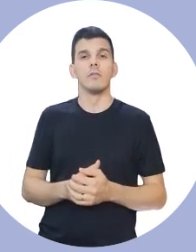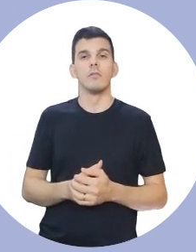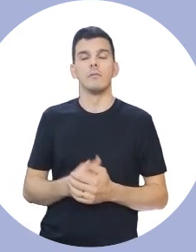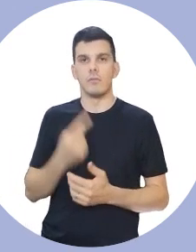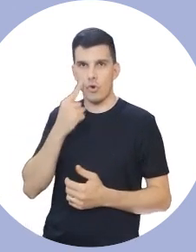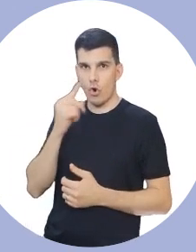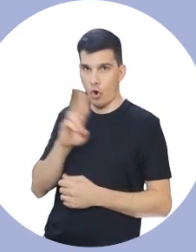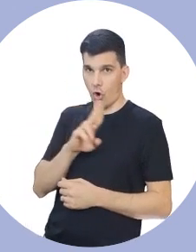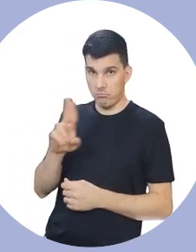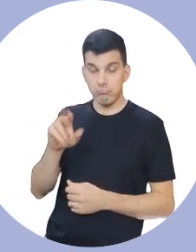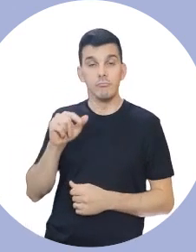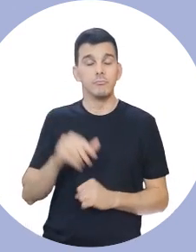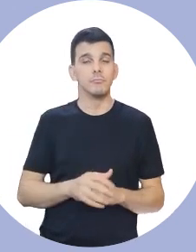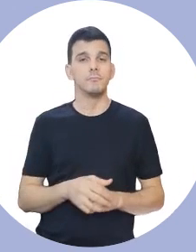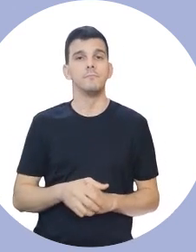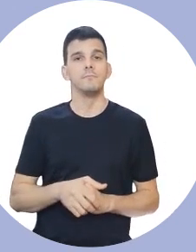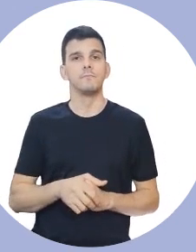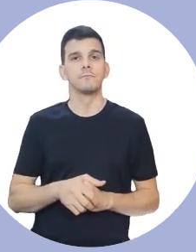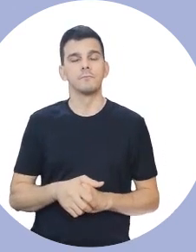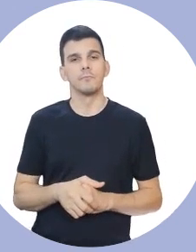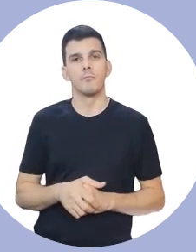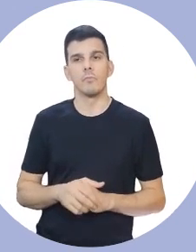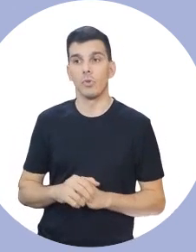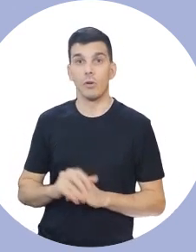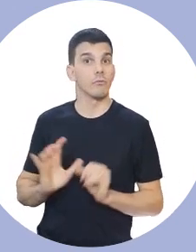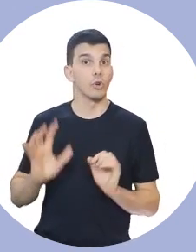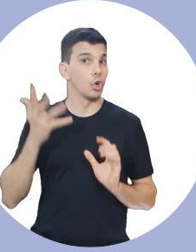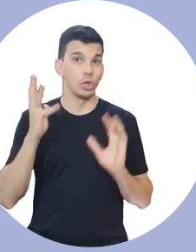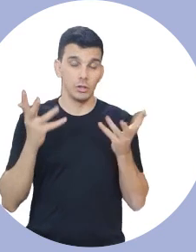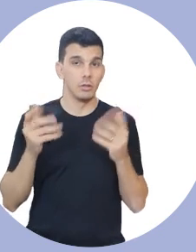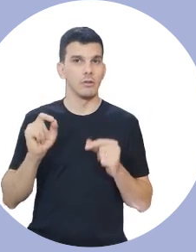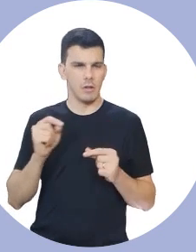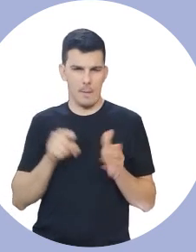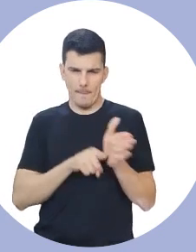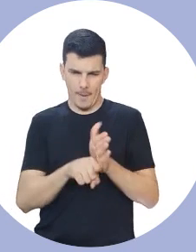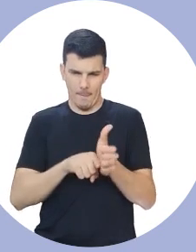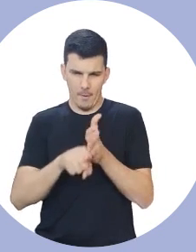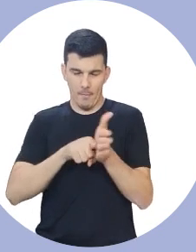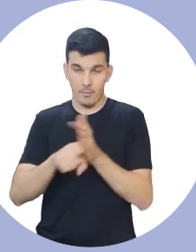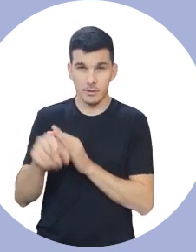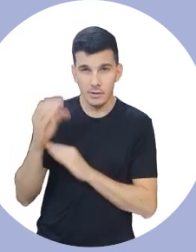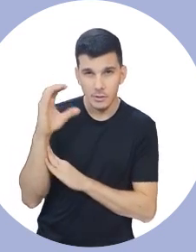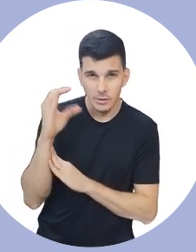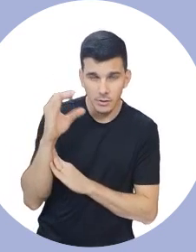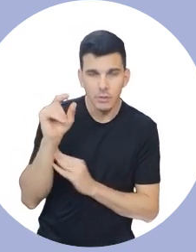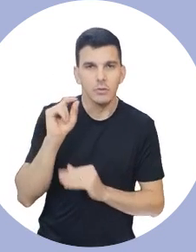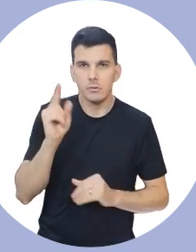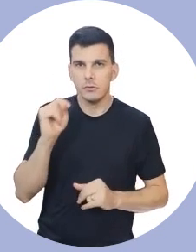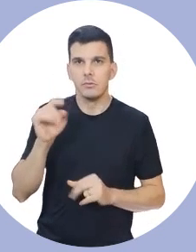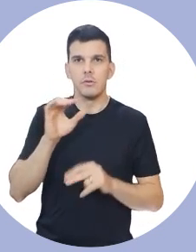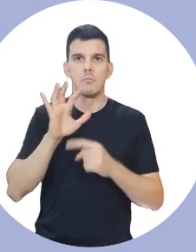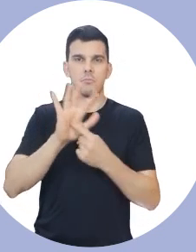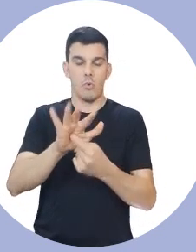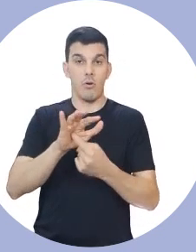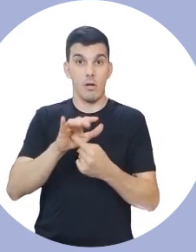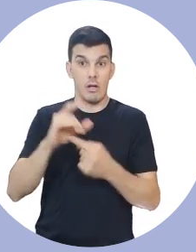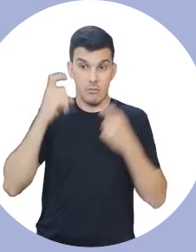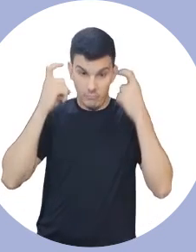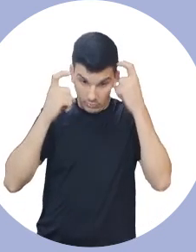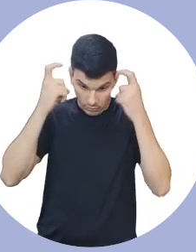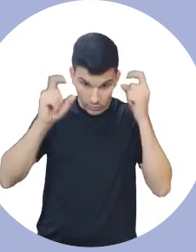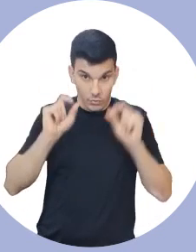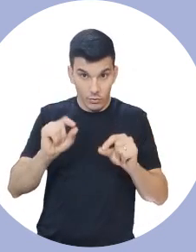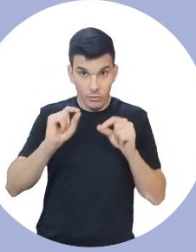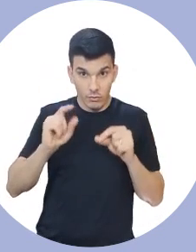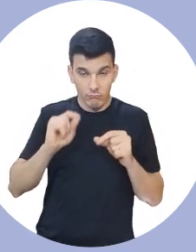conhecidas como drenagem ácida de minas. Esse fenômeno tem sido bastante pesquisado pelos cientistas e representa uma